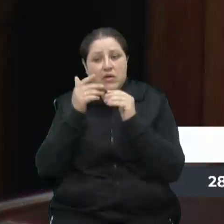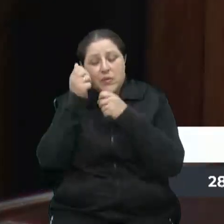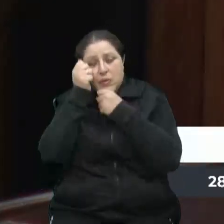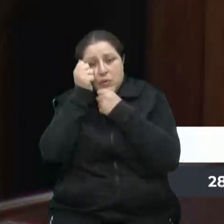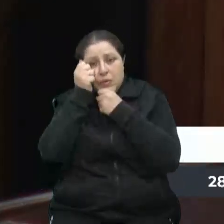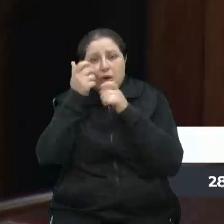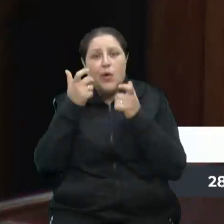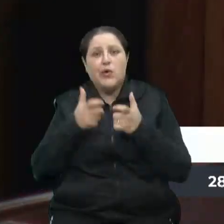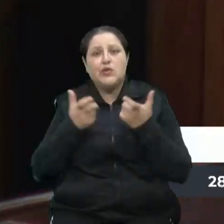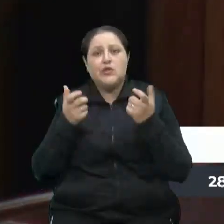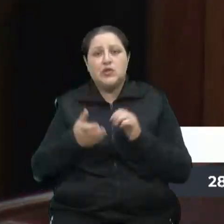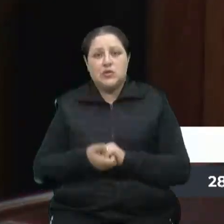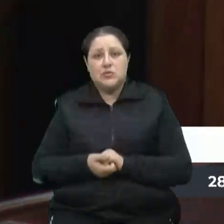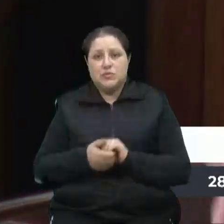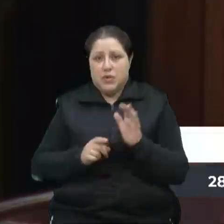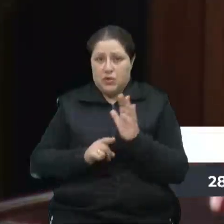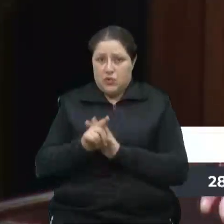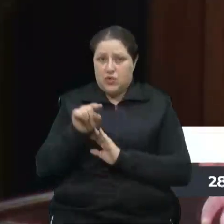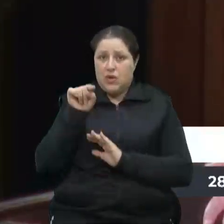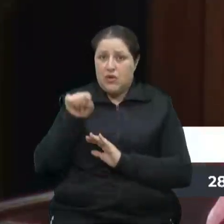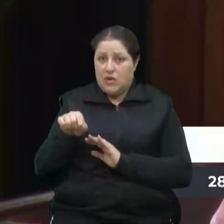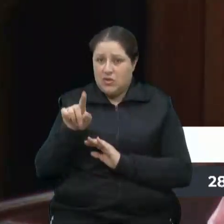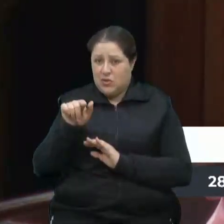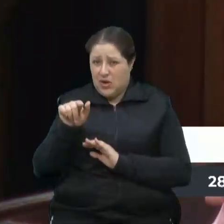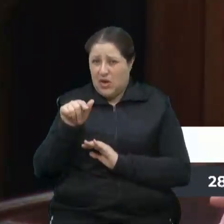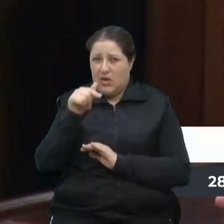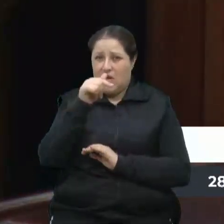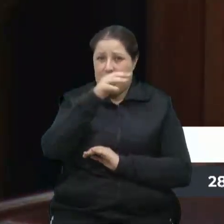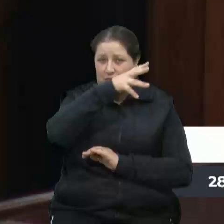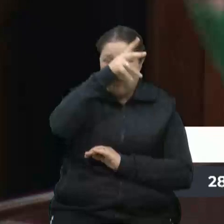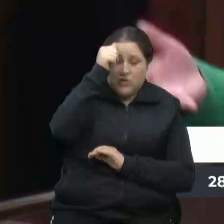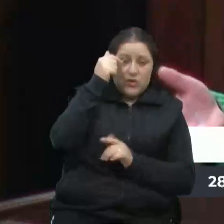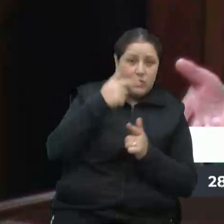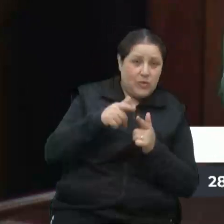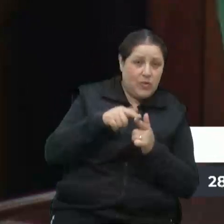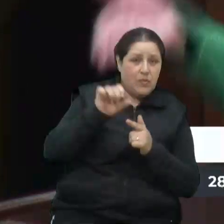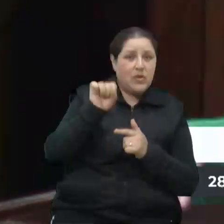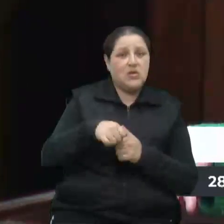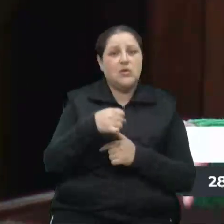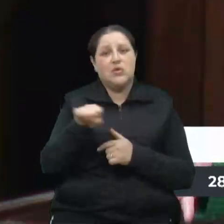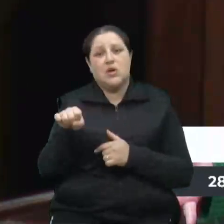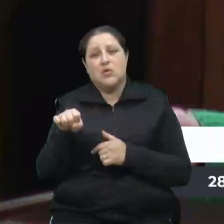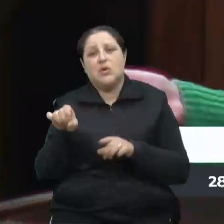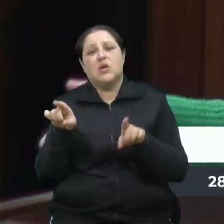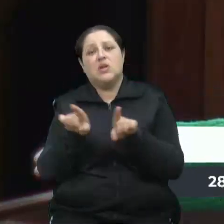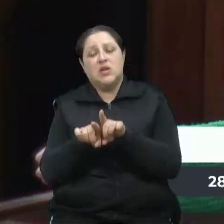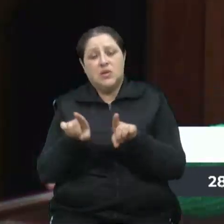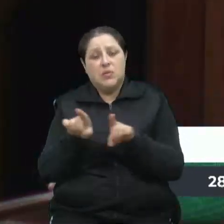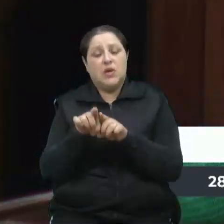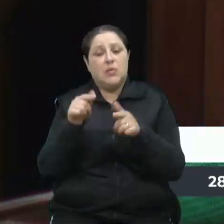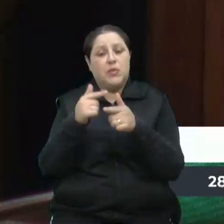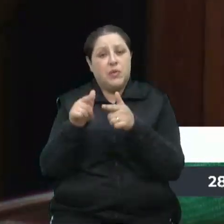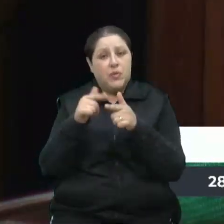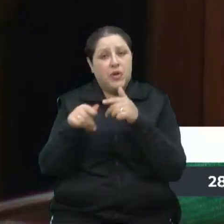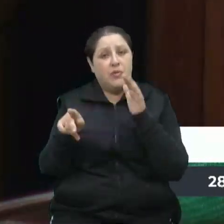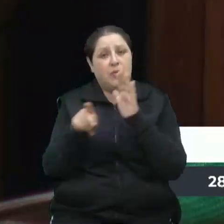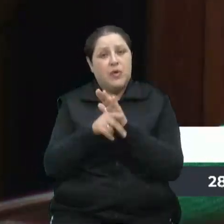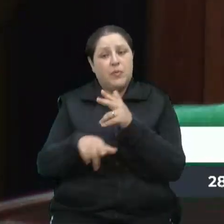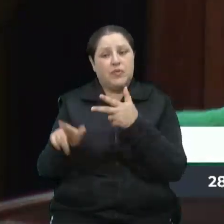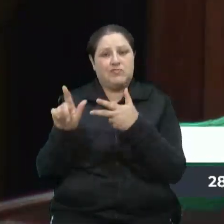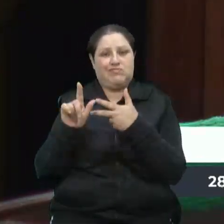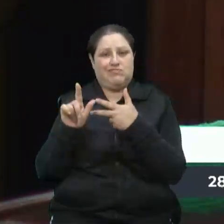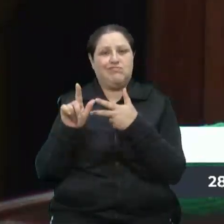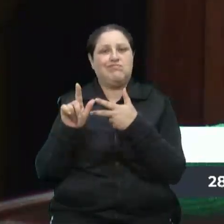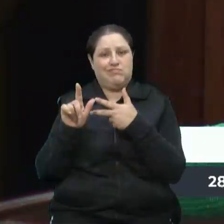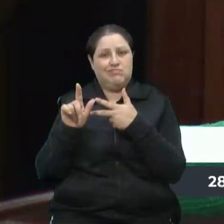Isso é ou não é um problema da nossa prefeitura? Ou seja, também um problema do nosso legislativo.